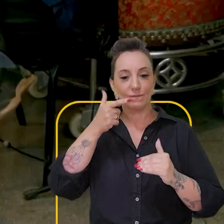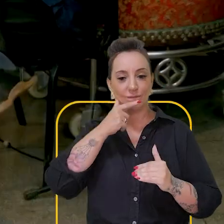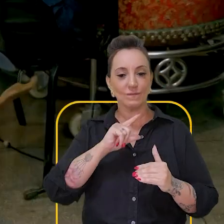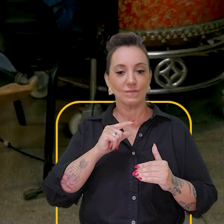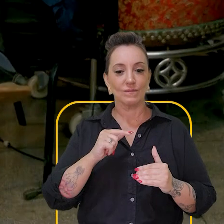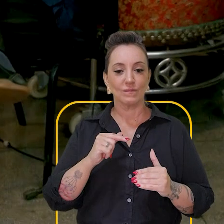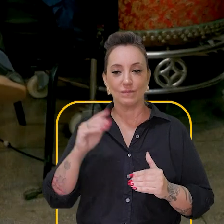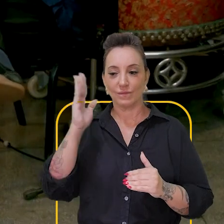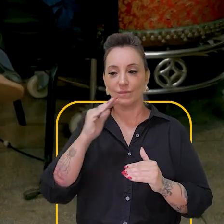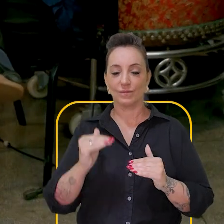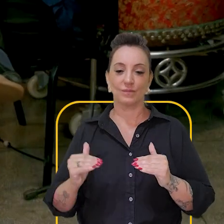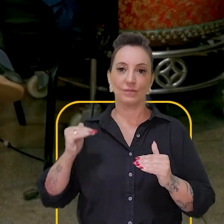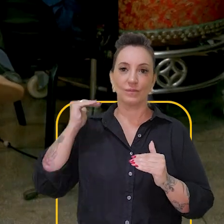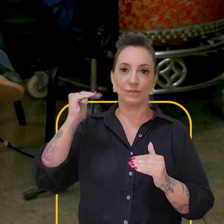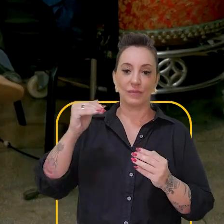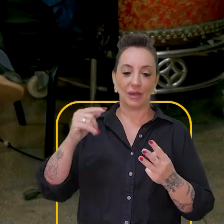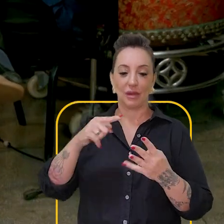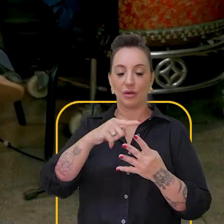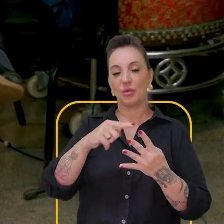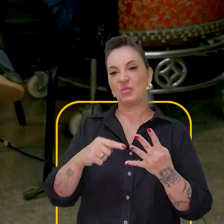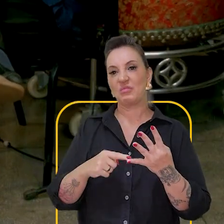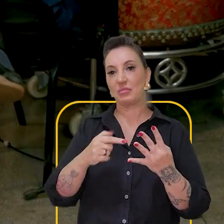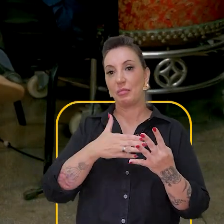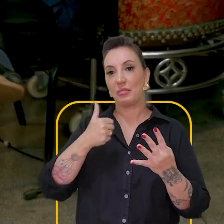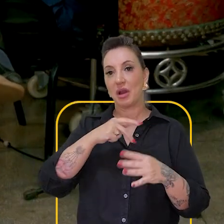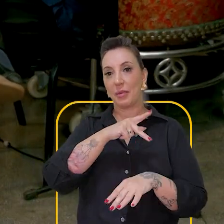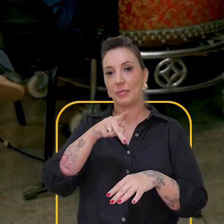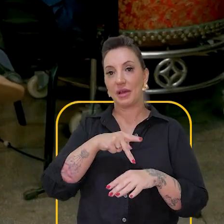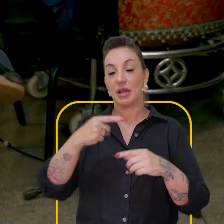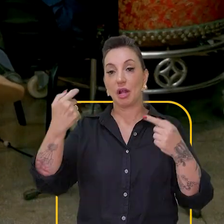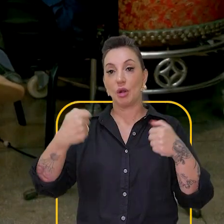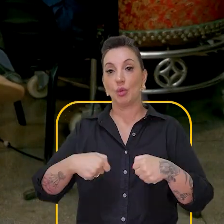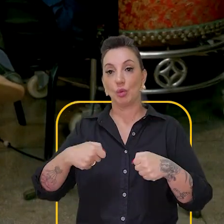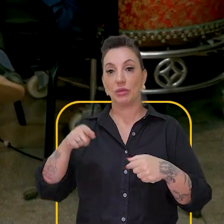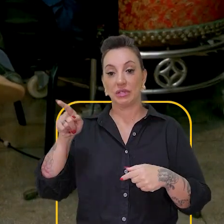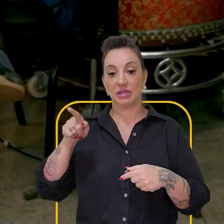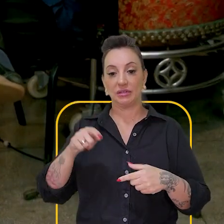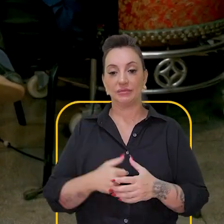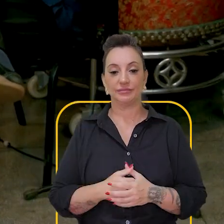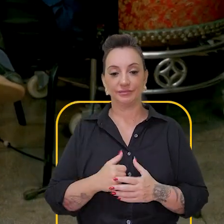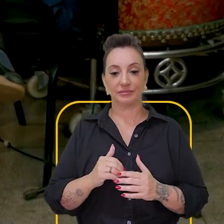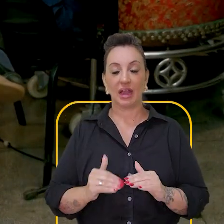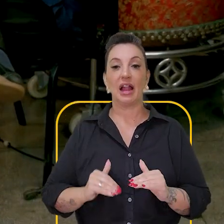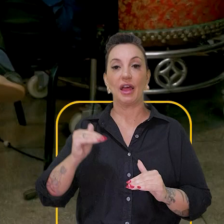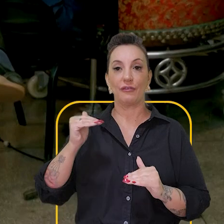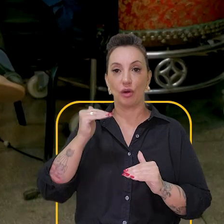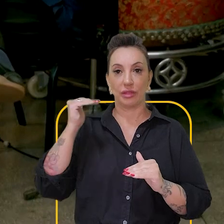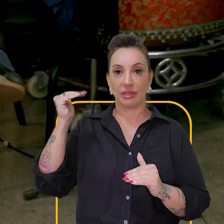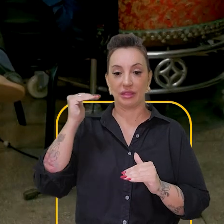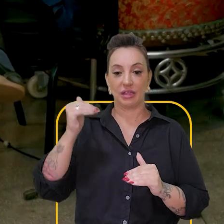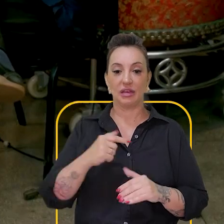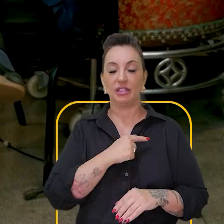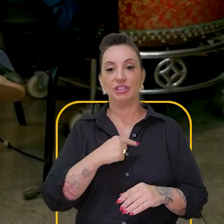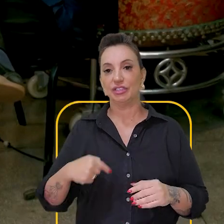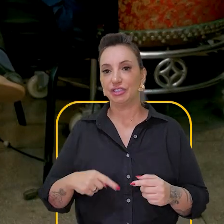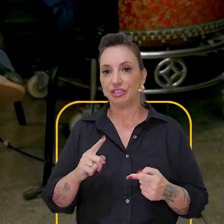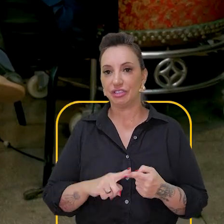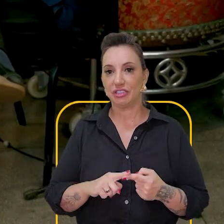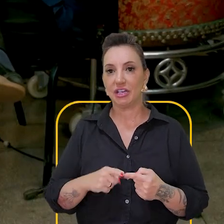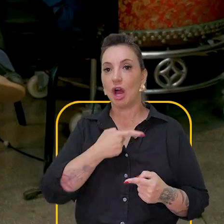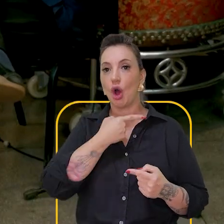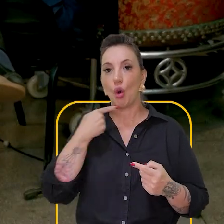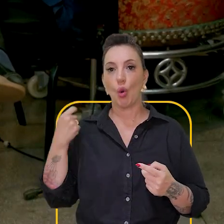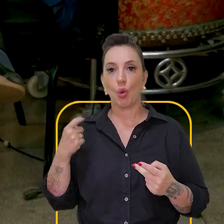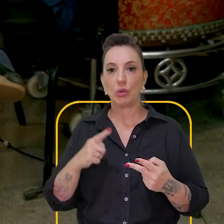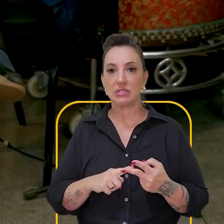nível né que seriam China Rússia Estados Unidos talvez Estados Unidos aí entrava o Brasil no quarto ou